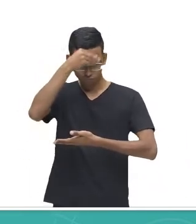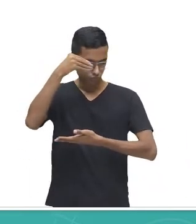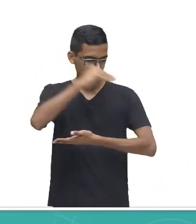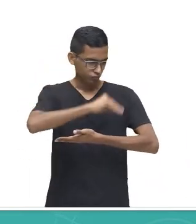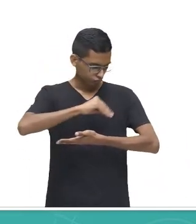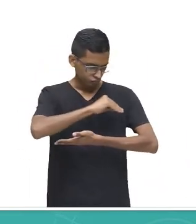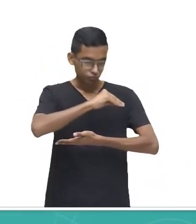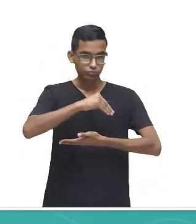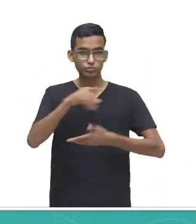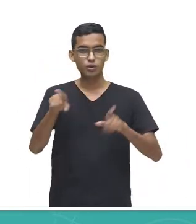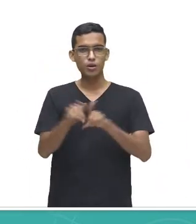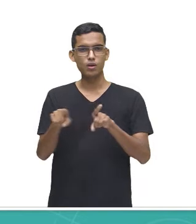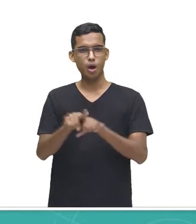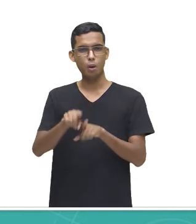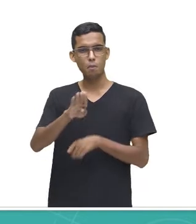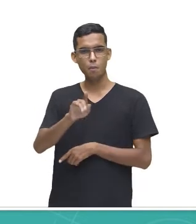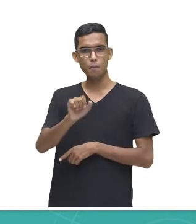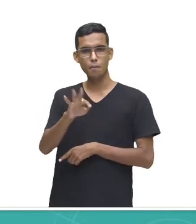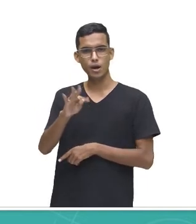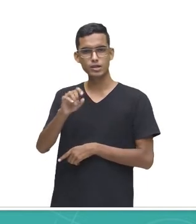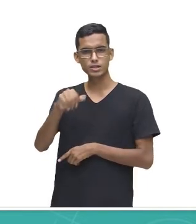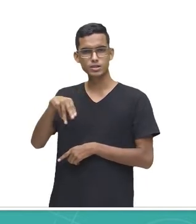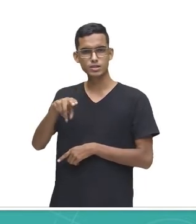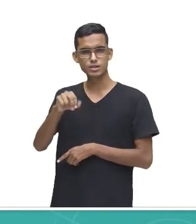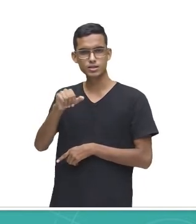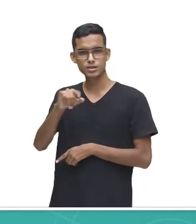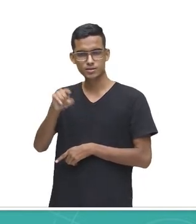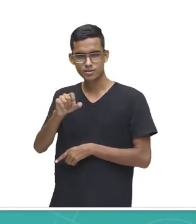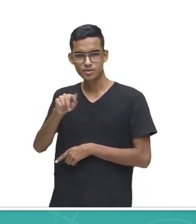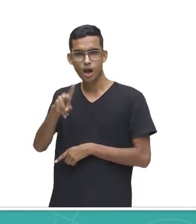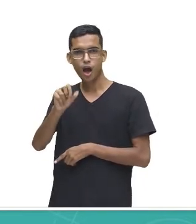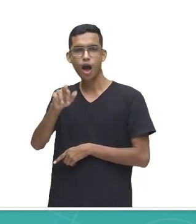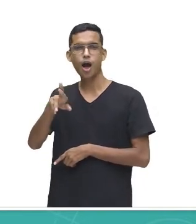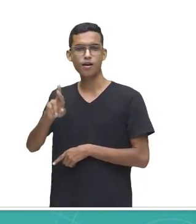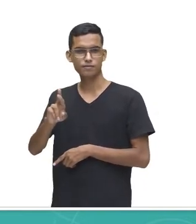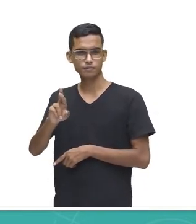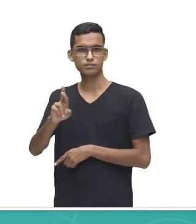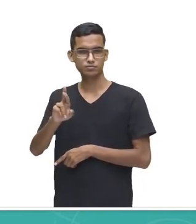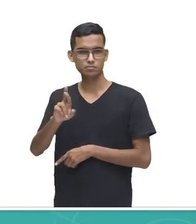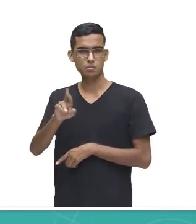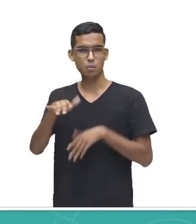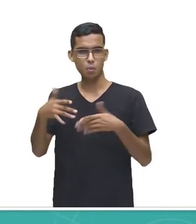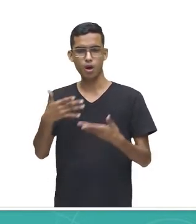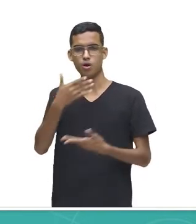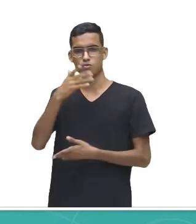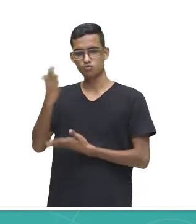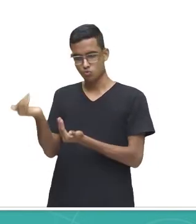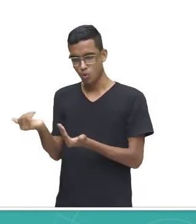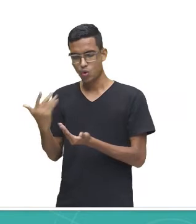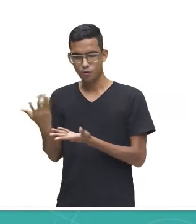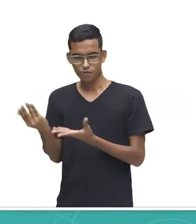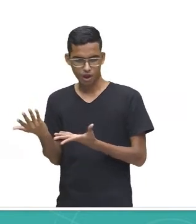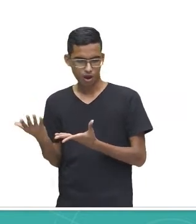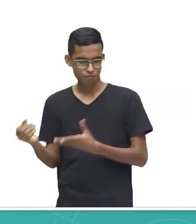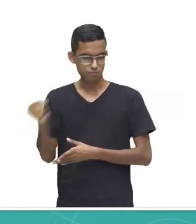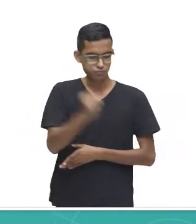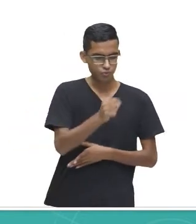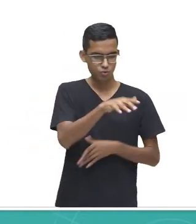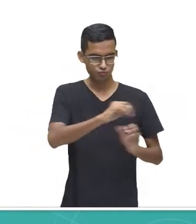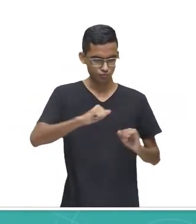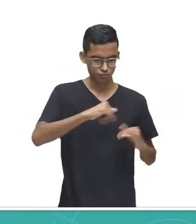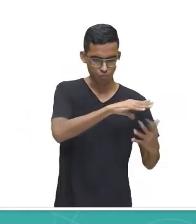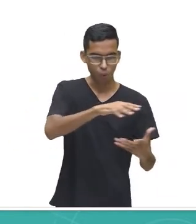da religião do judaísmo, onde um jovem é inserido no mundo adulto. E estão vendo a